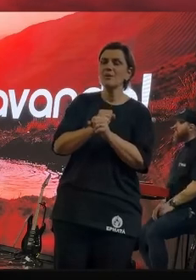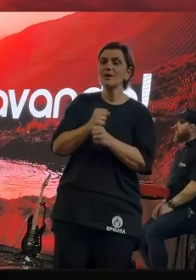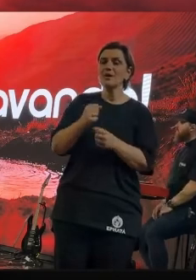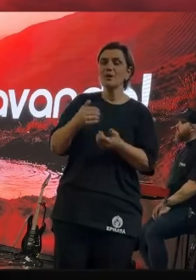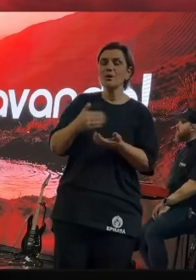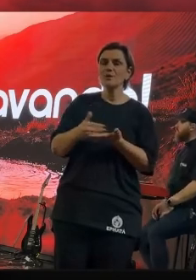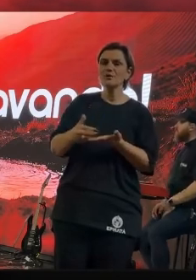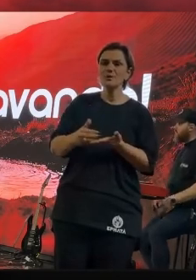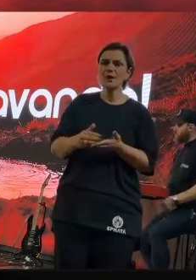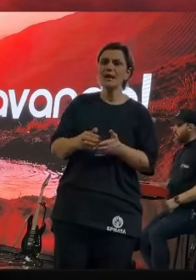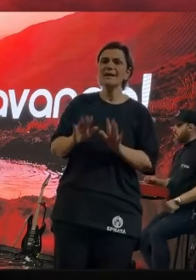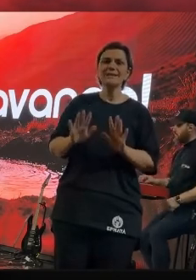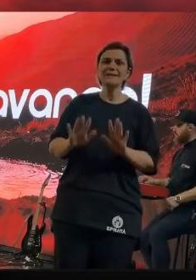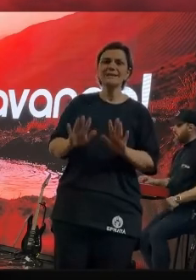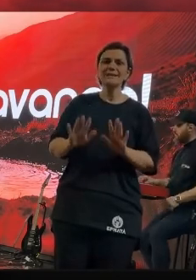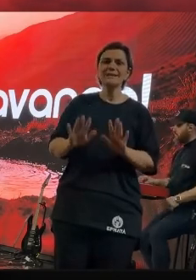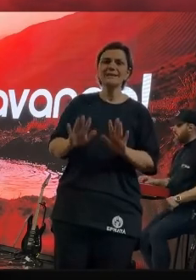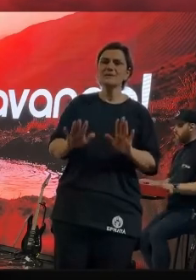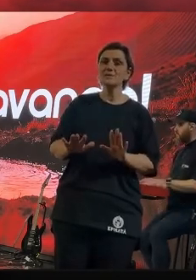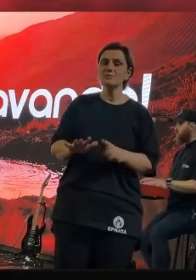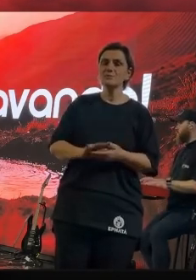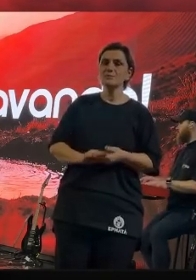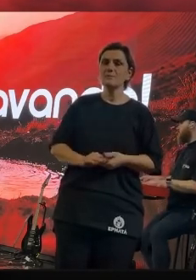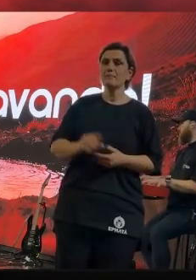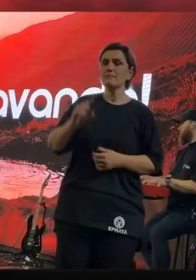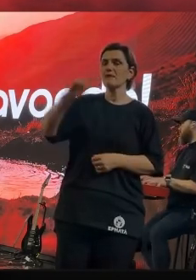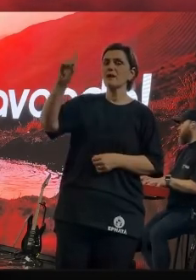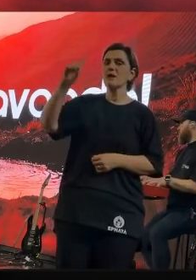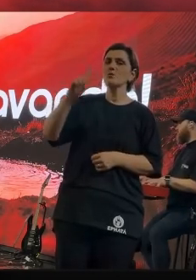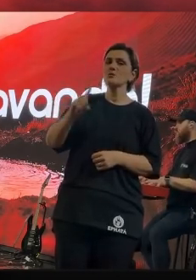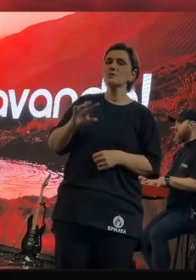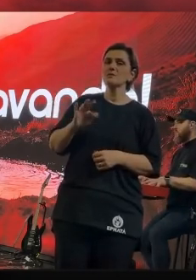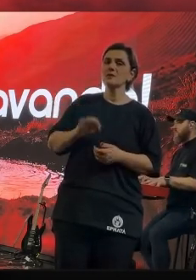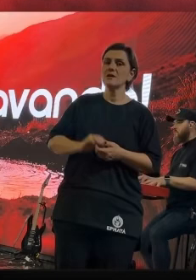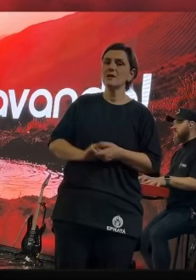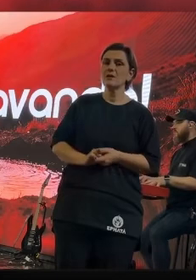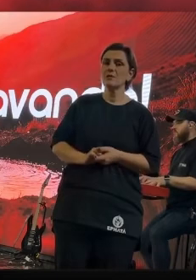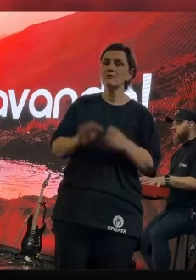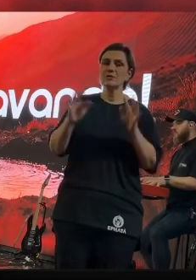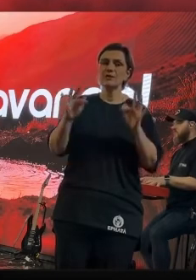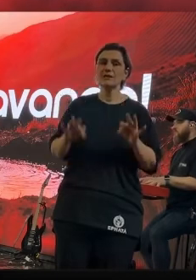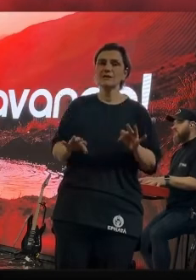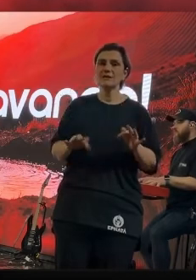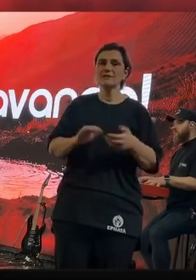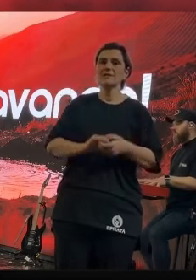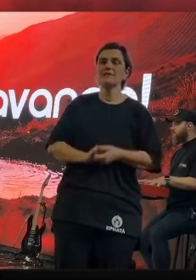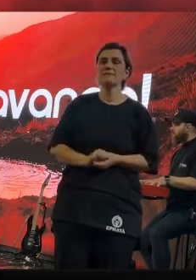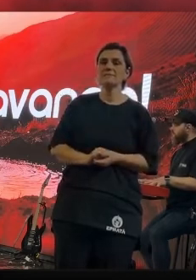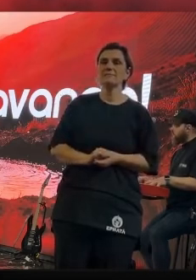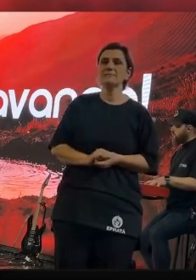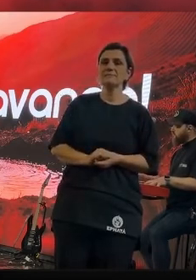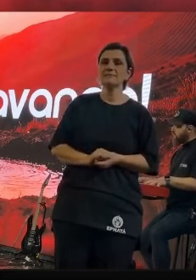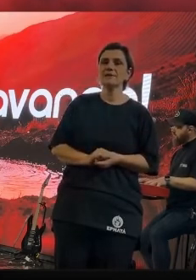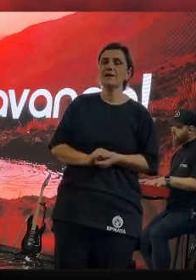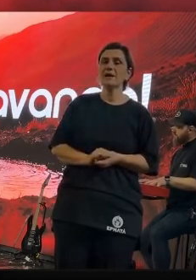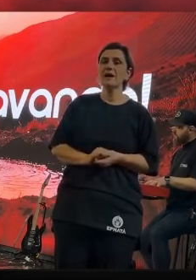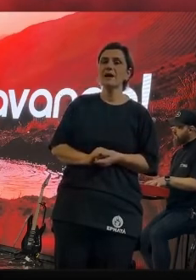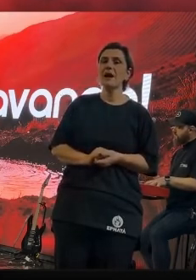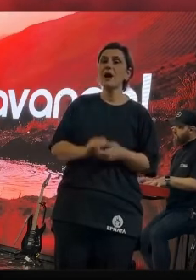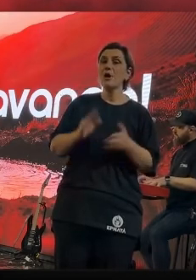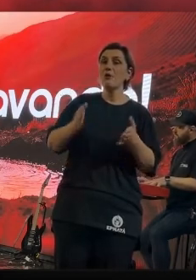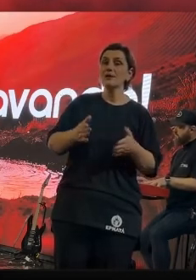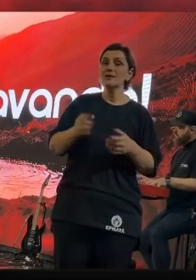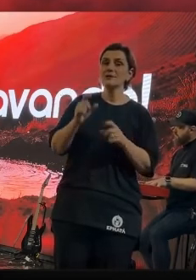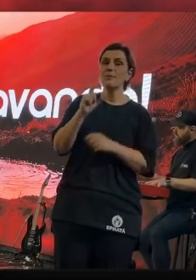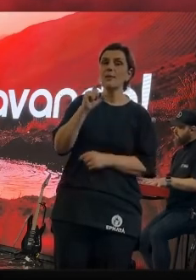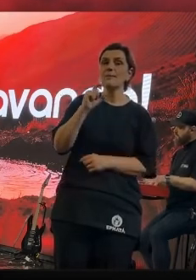começou. Deus não financia aventuras. Agora, se Ele te der uma